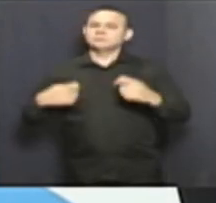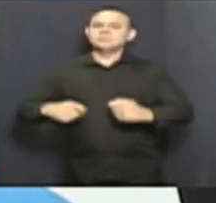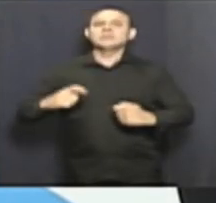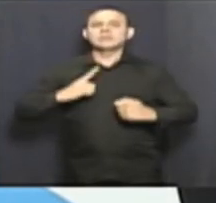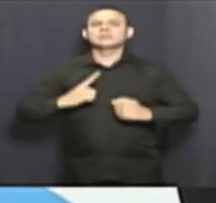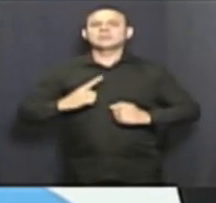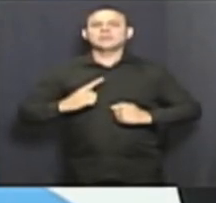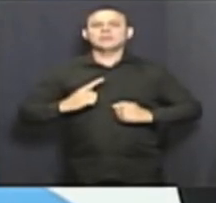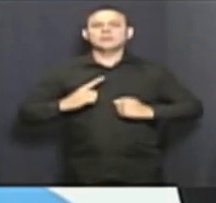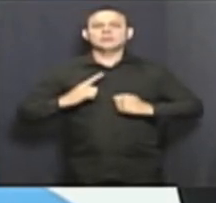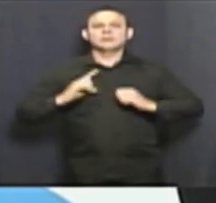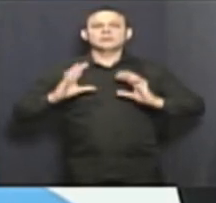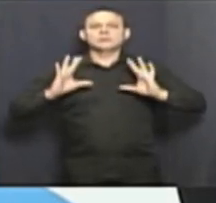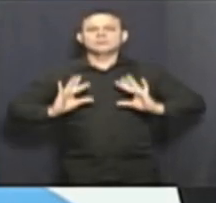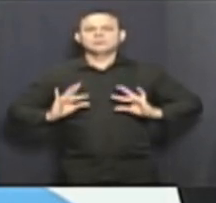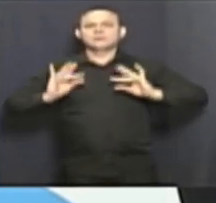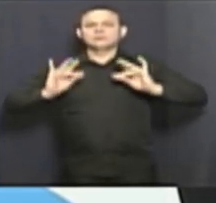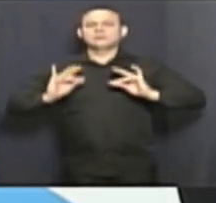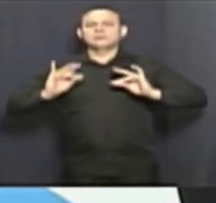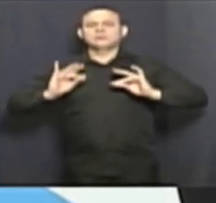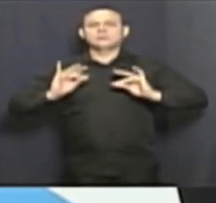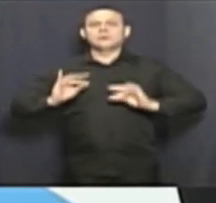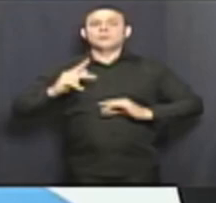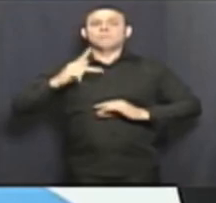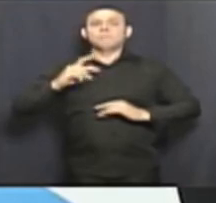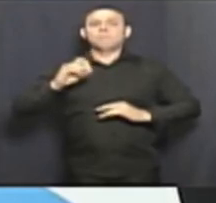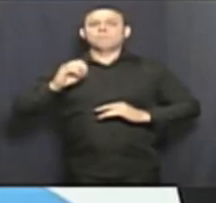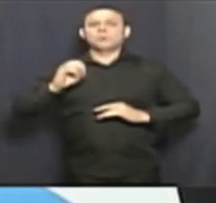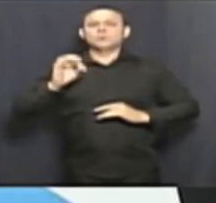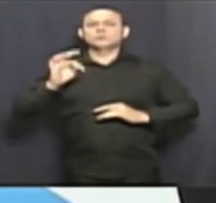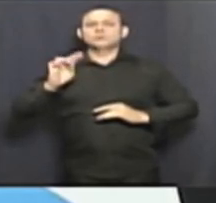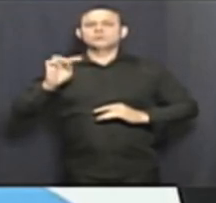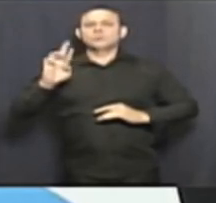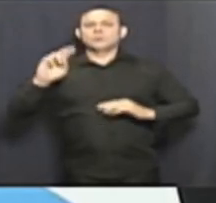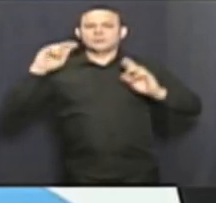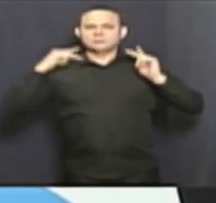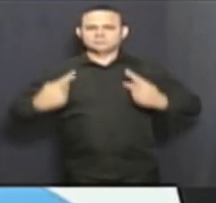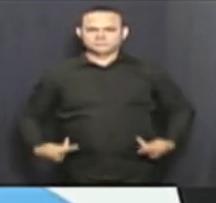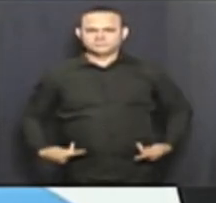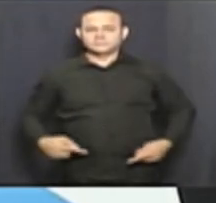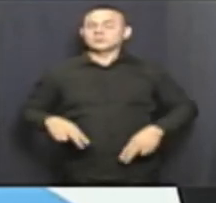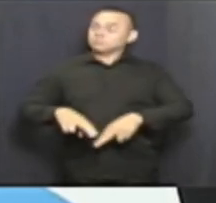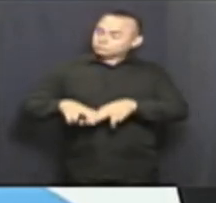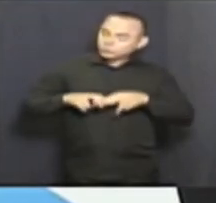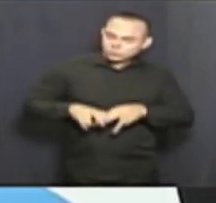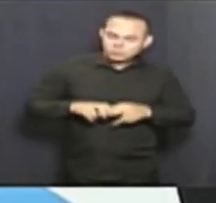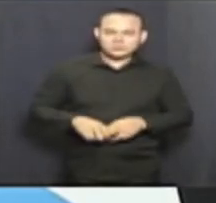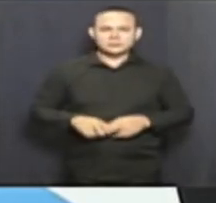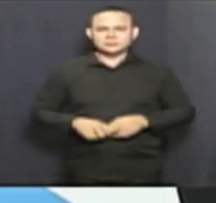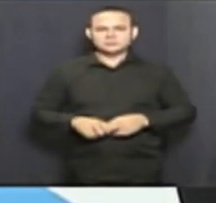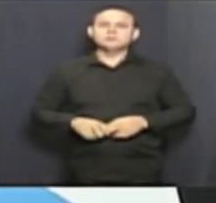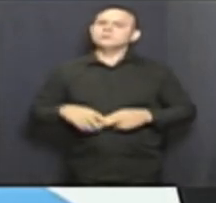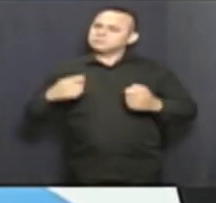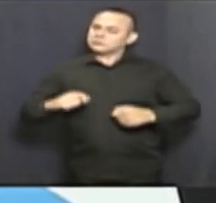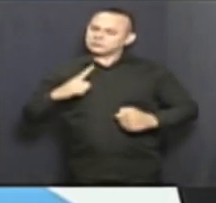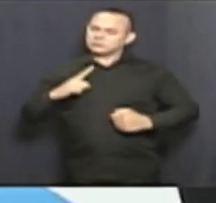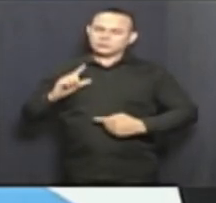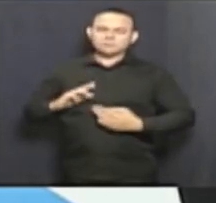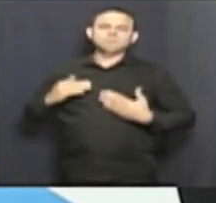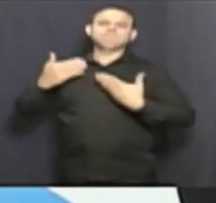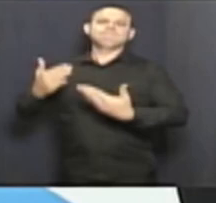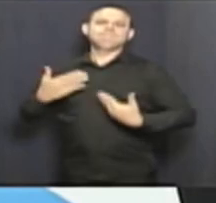ele não transmitem exemplo de cima para baixo ea gente verifica que o